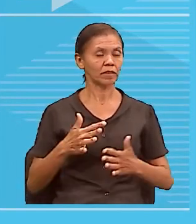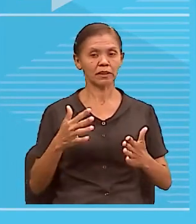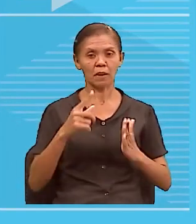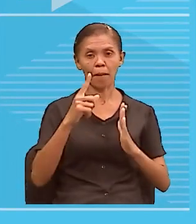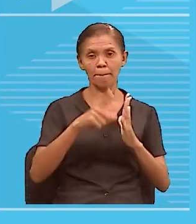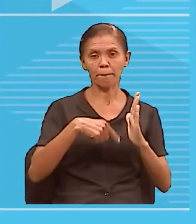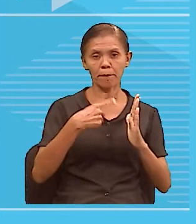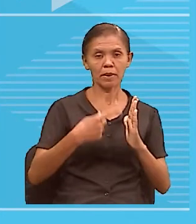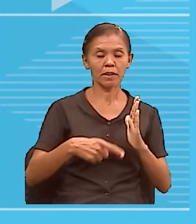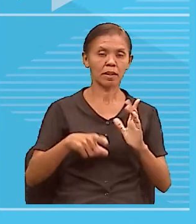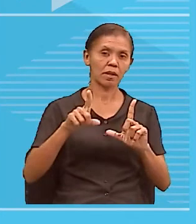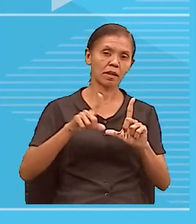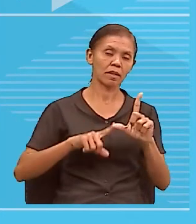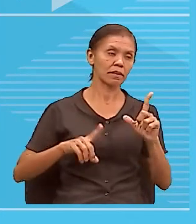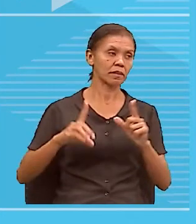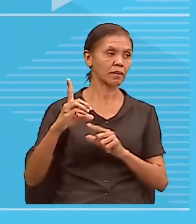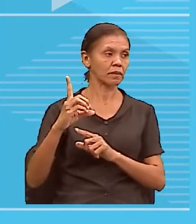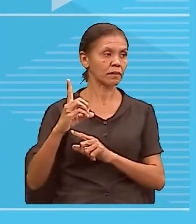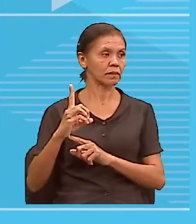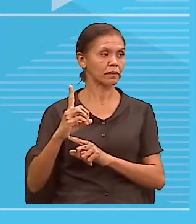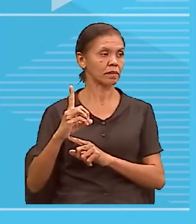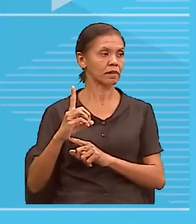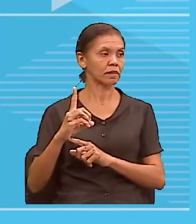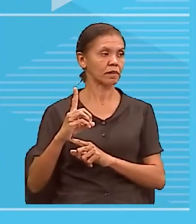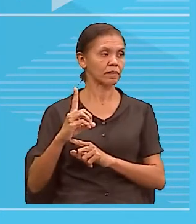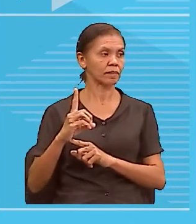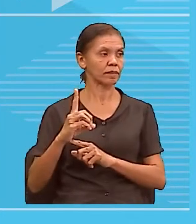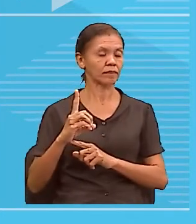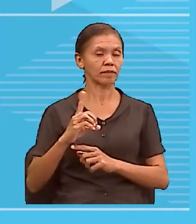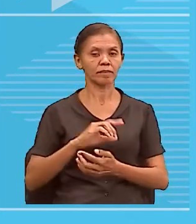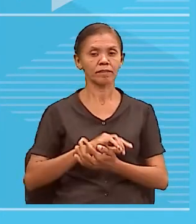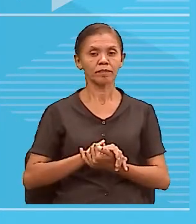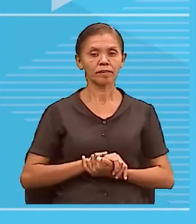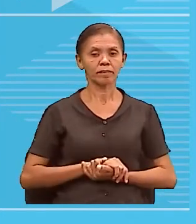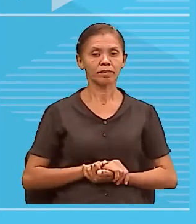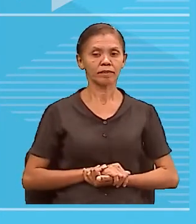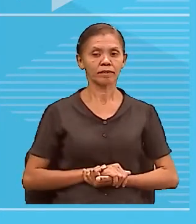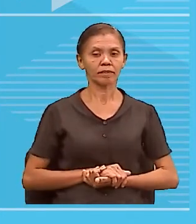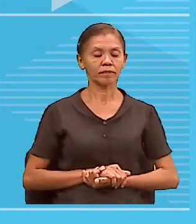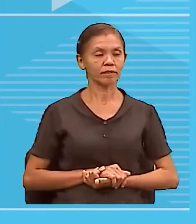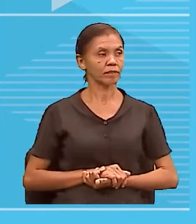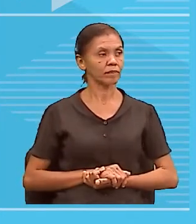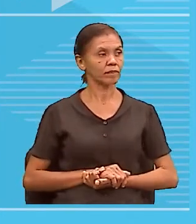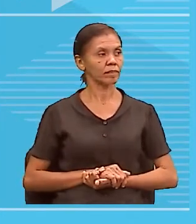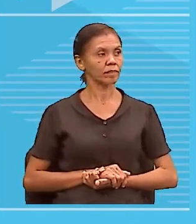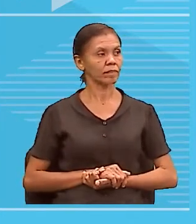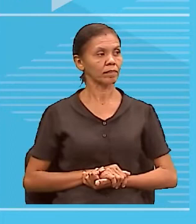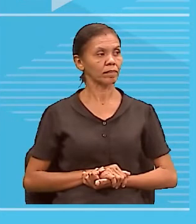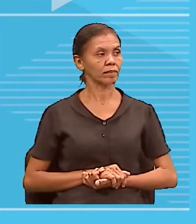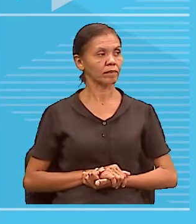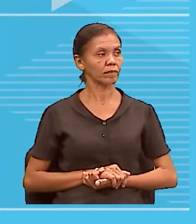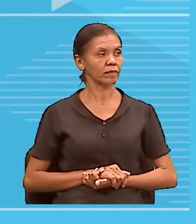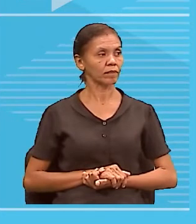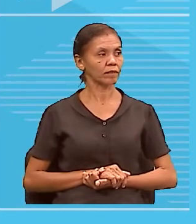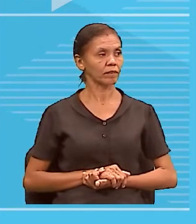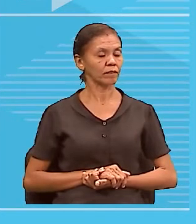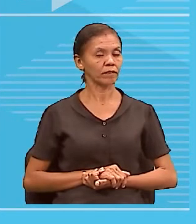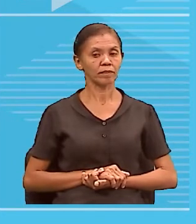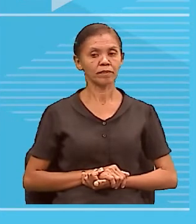marca-se aí a letra de Ruan a regra t é a hora mesmo